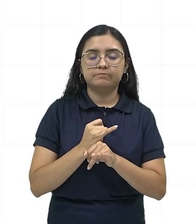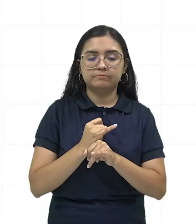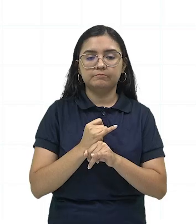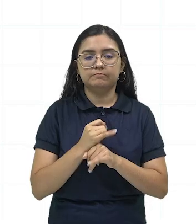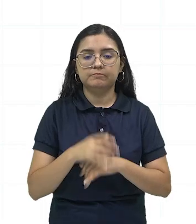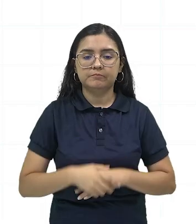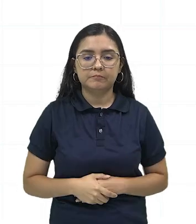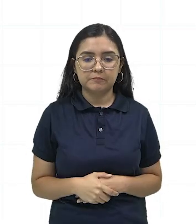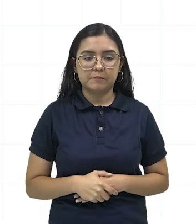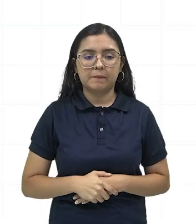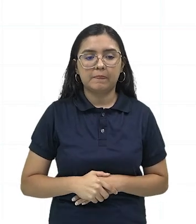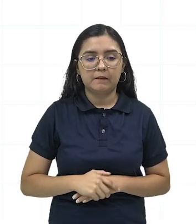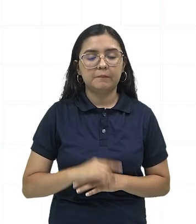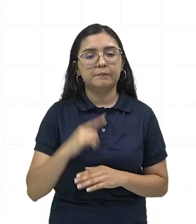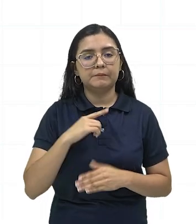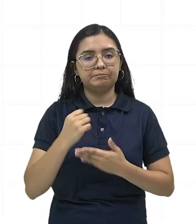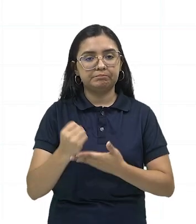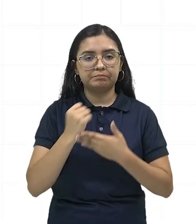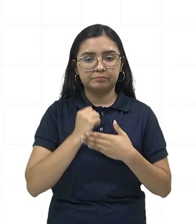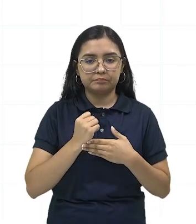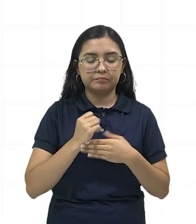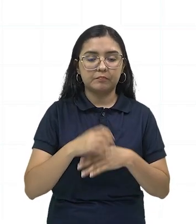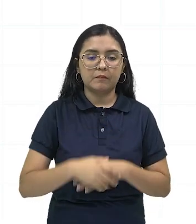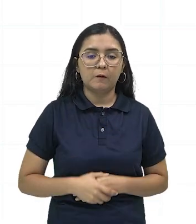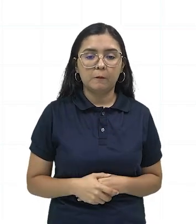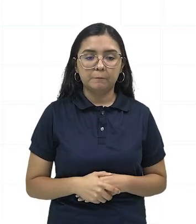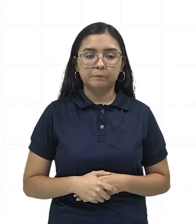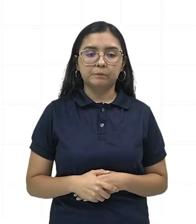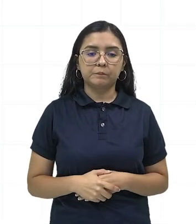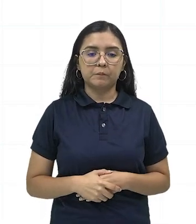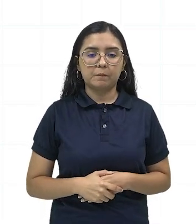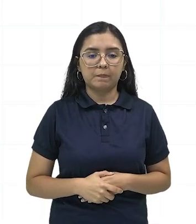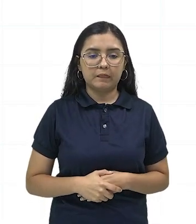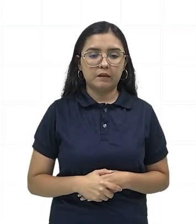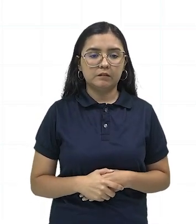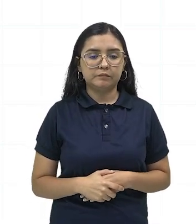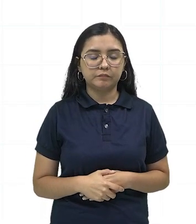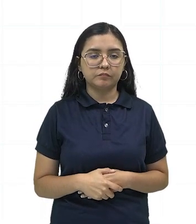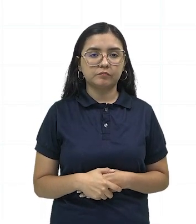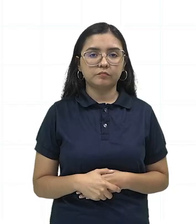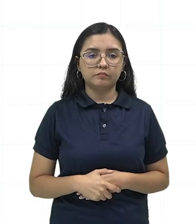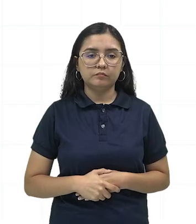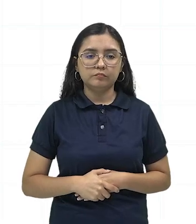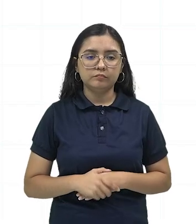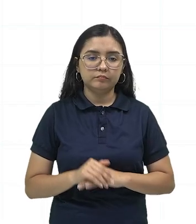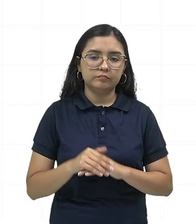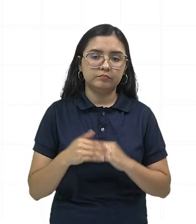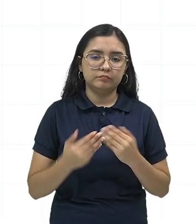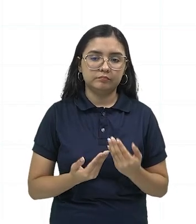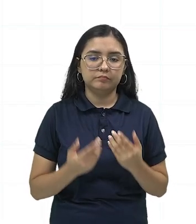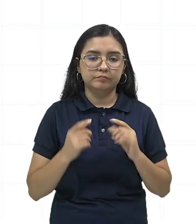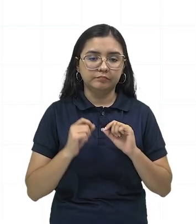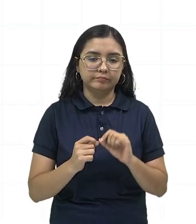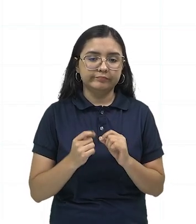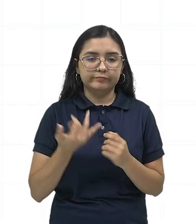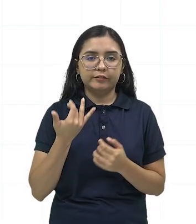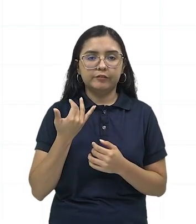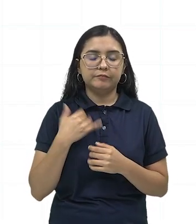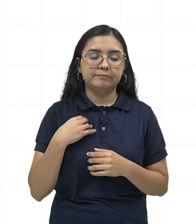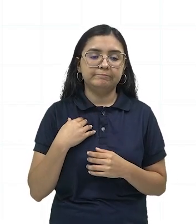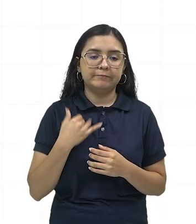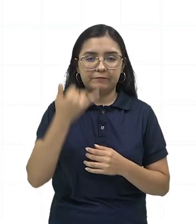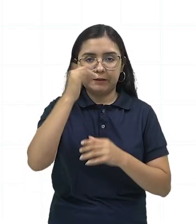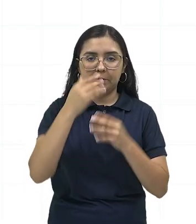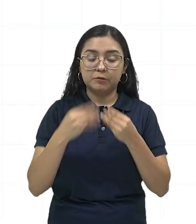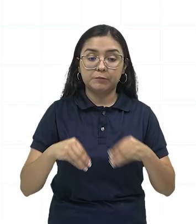nosso alcance para o nosso benefício e não para algo que não é bom, né? Não é de bom tom. Por